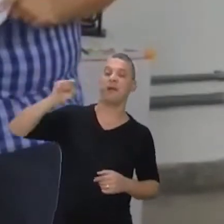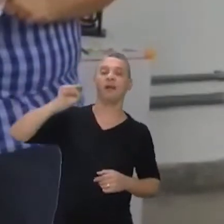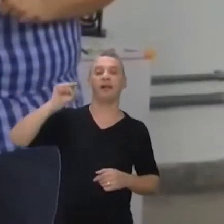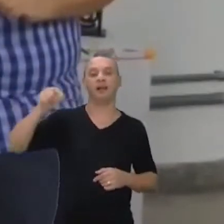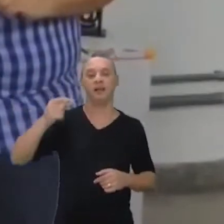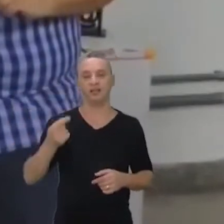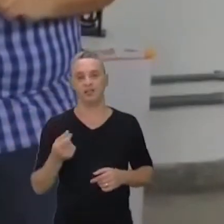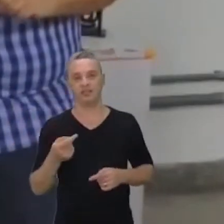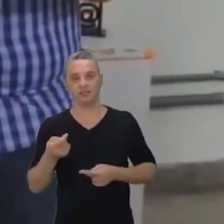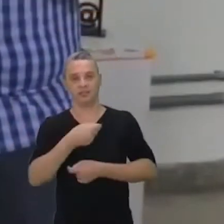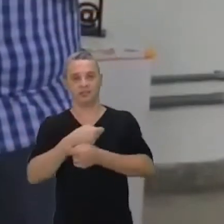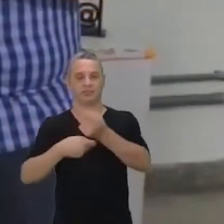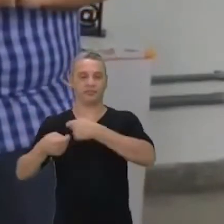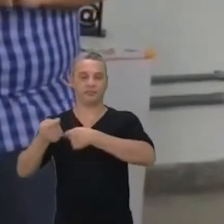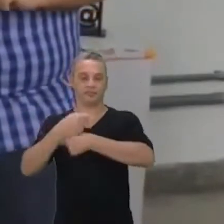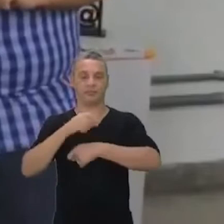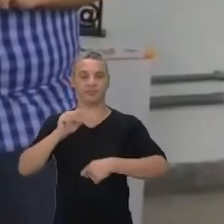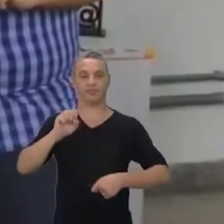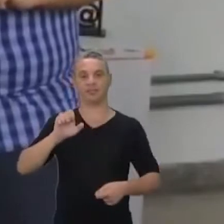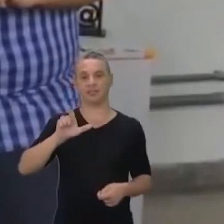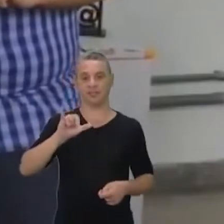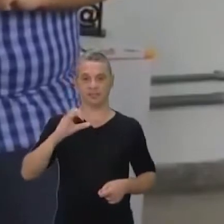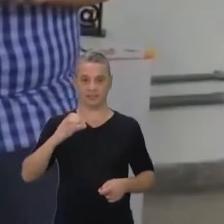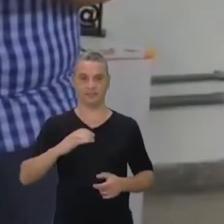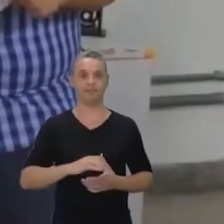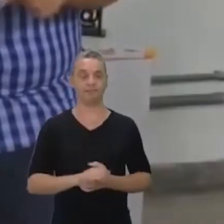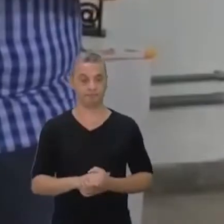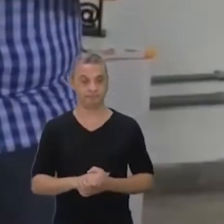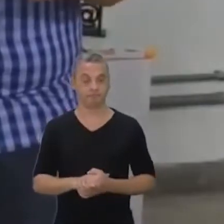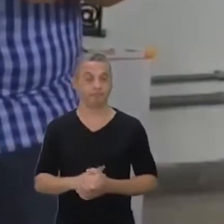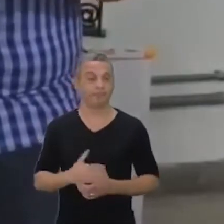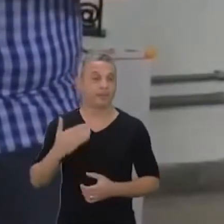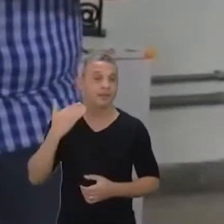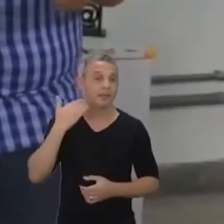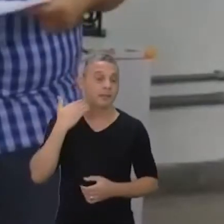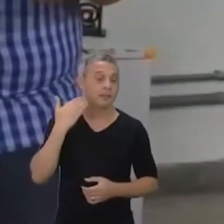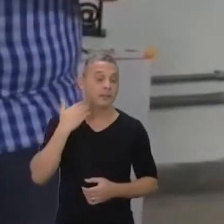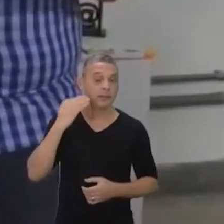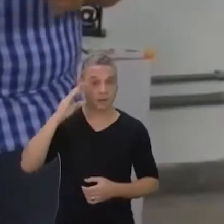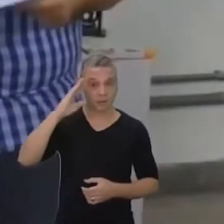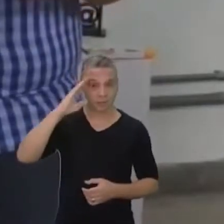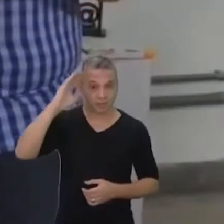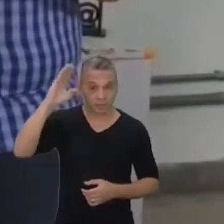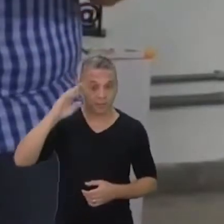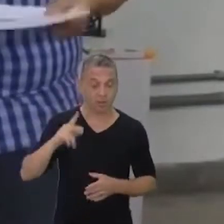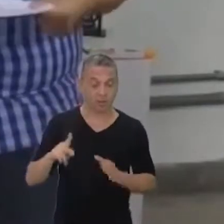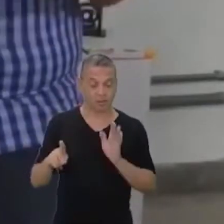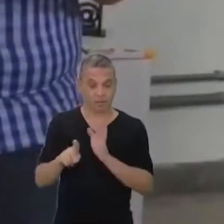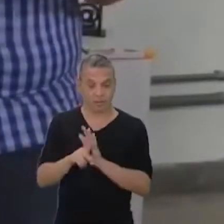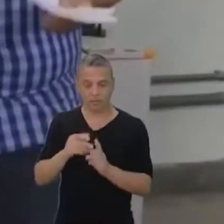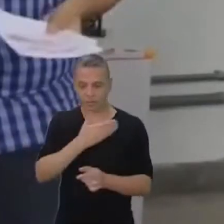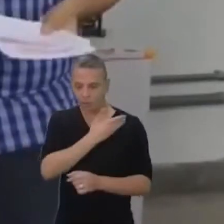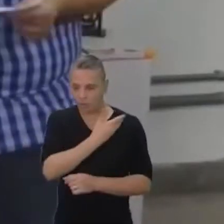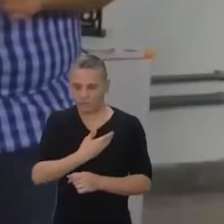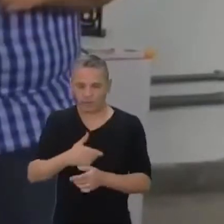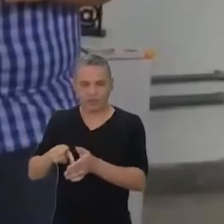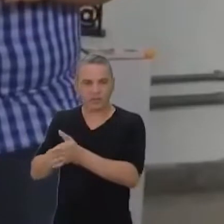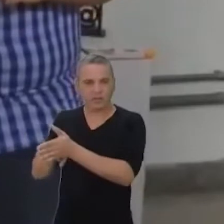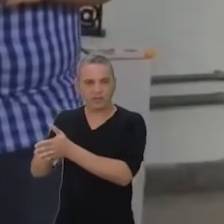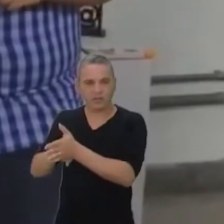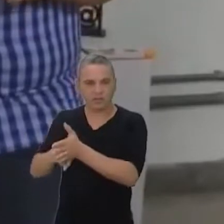é uma taxa referencial. Além disso, o Banco Central, que é aquele órgão do governo que eu falei que fica de olho na